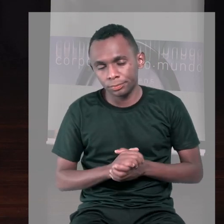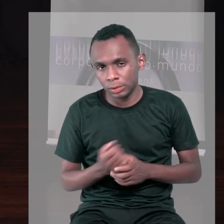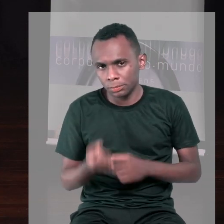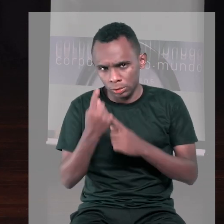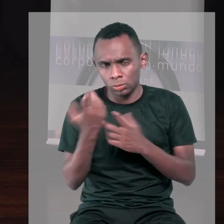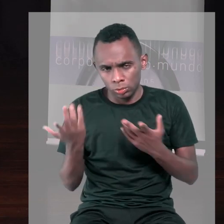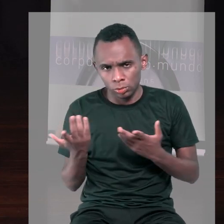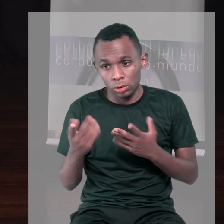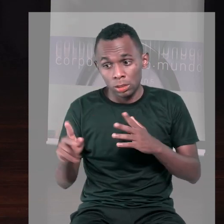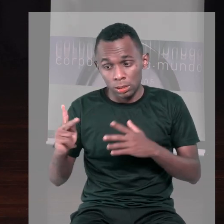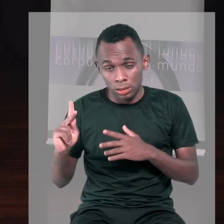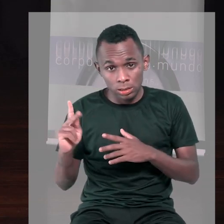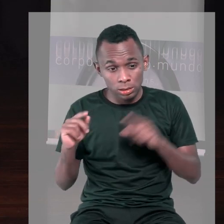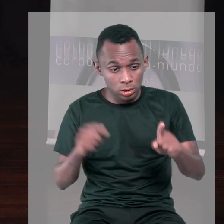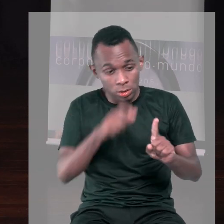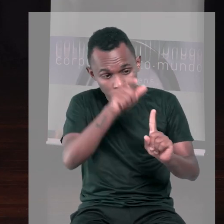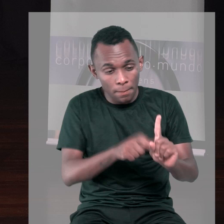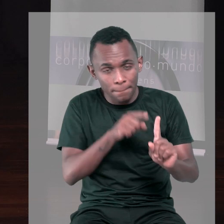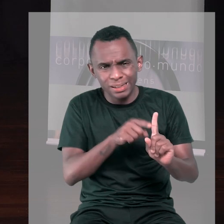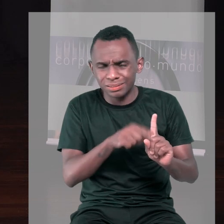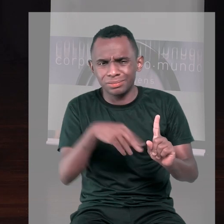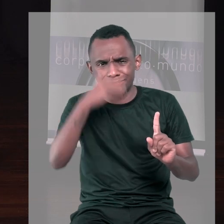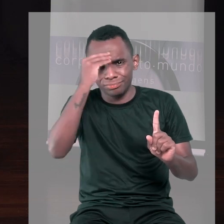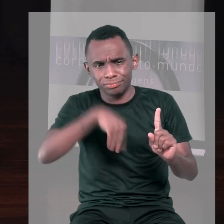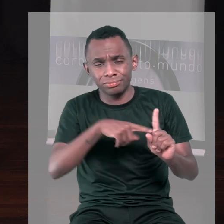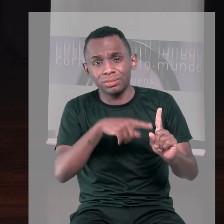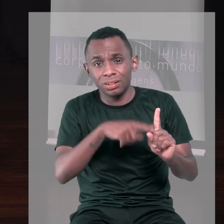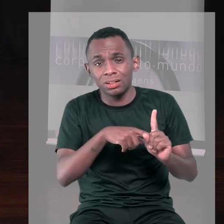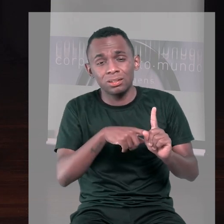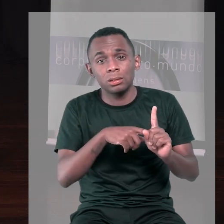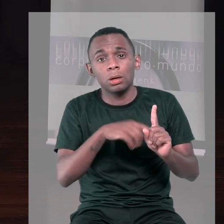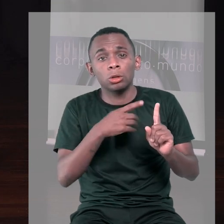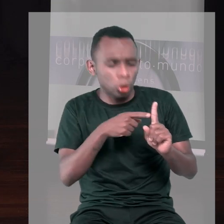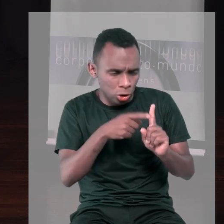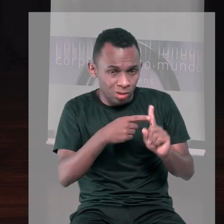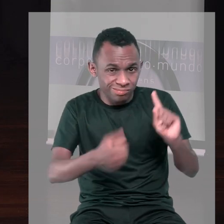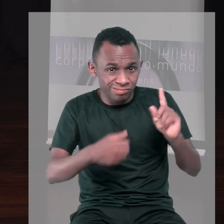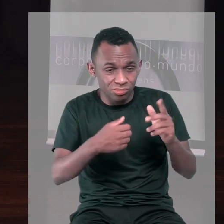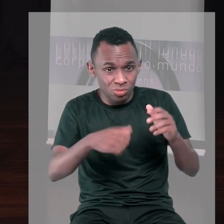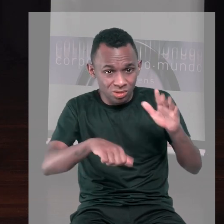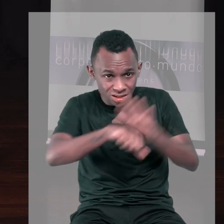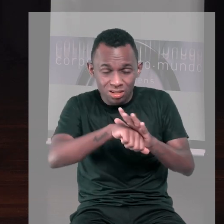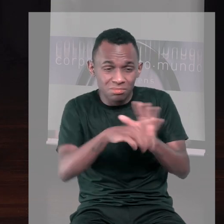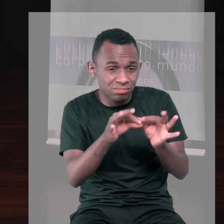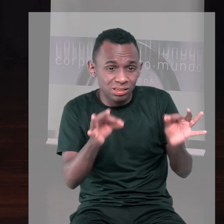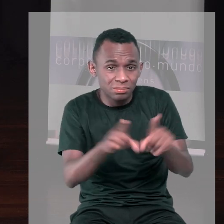estaria desmistificando o genocídio. Mais do que isso, ela